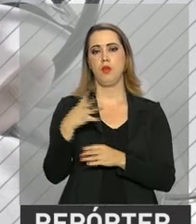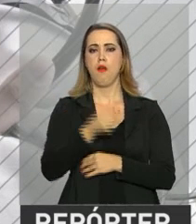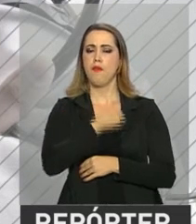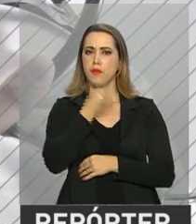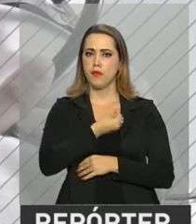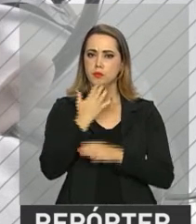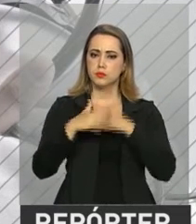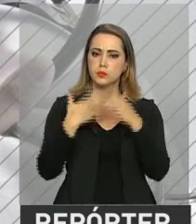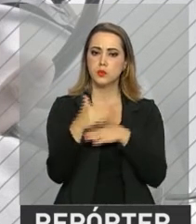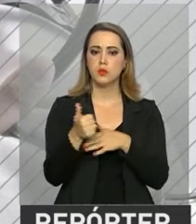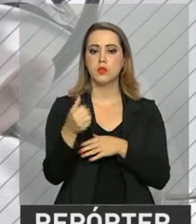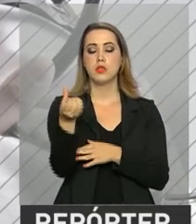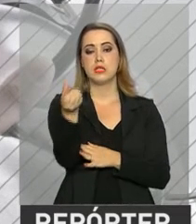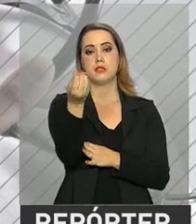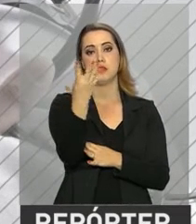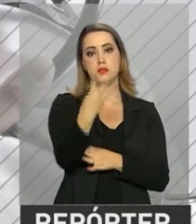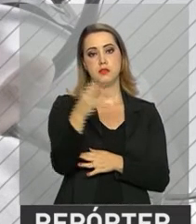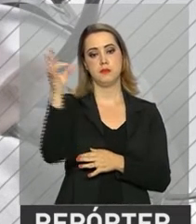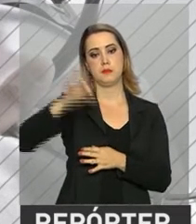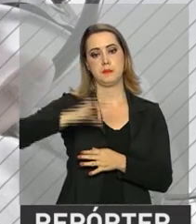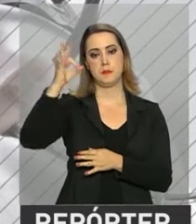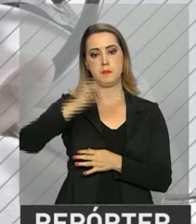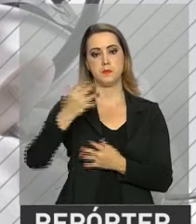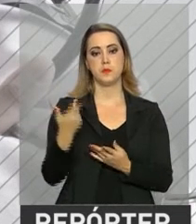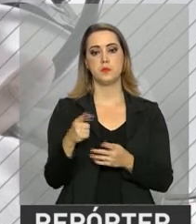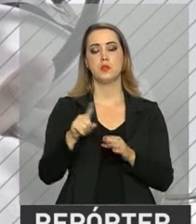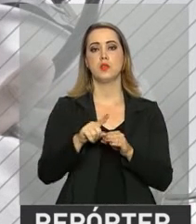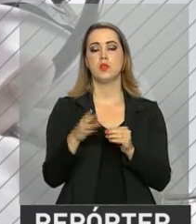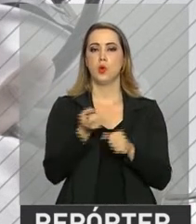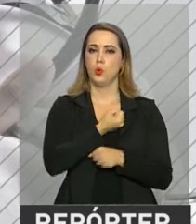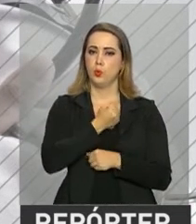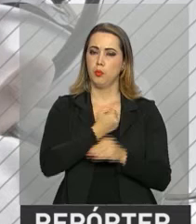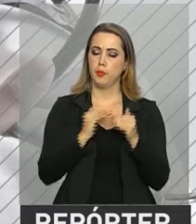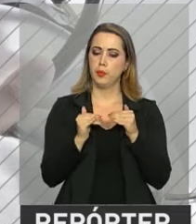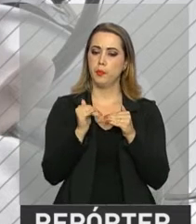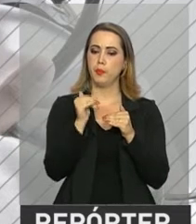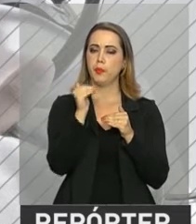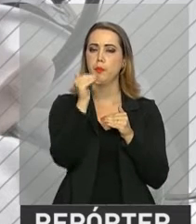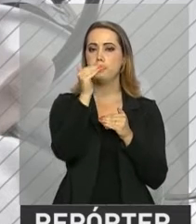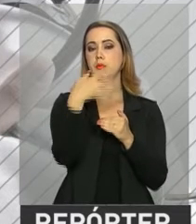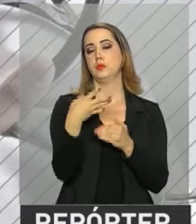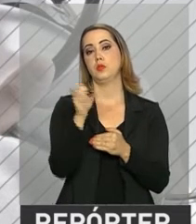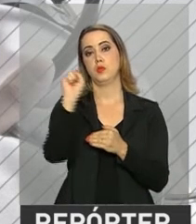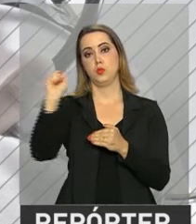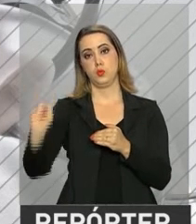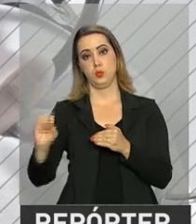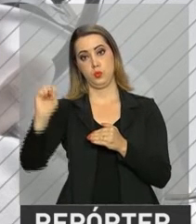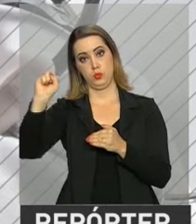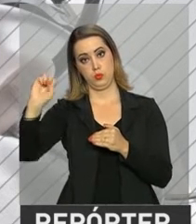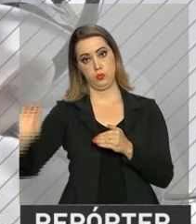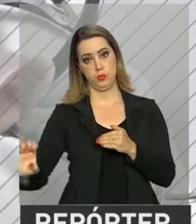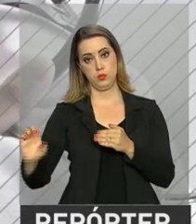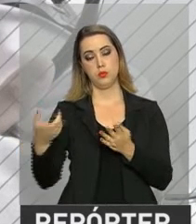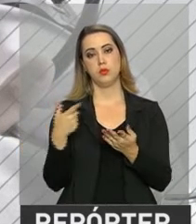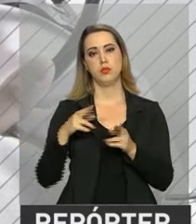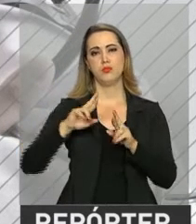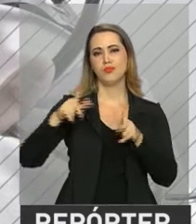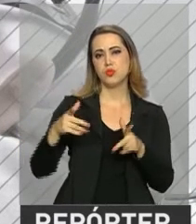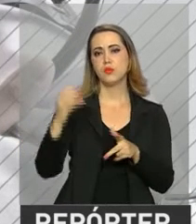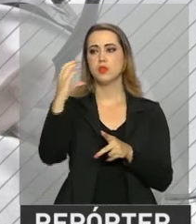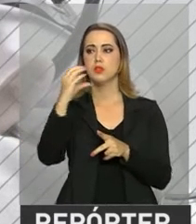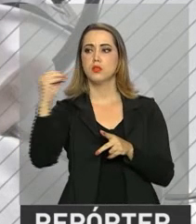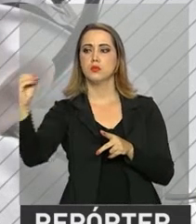de 64%. Os índices são mais elevados nas regiões Sul e Sudeste do que no